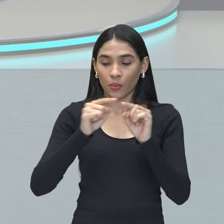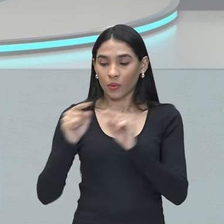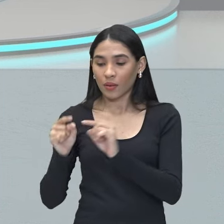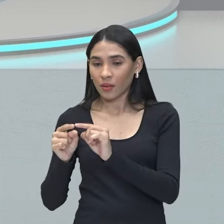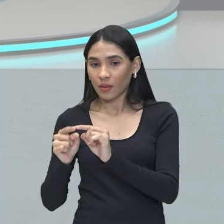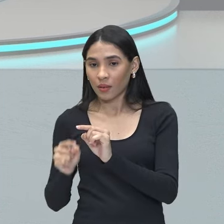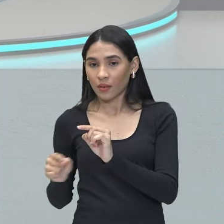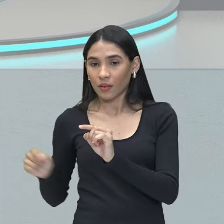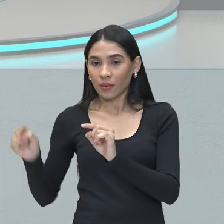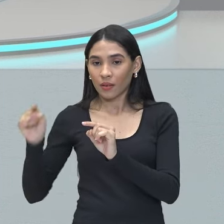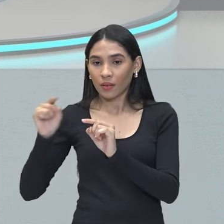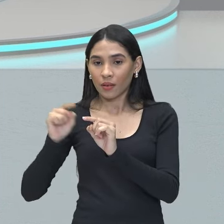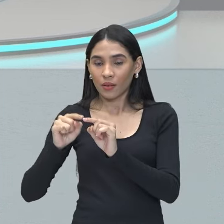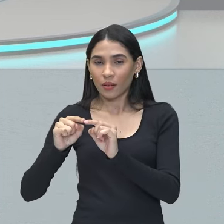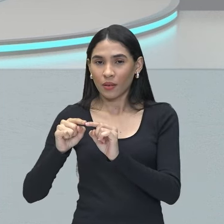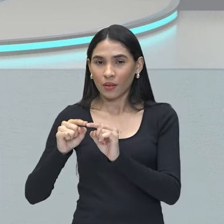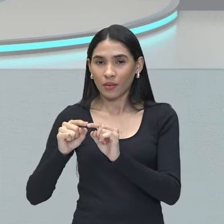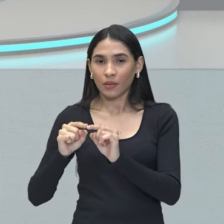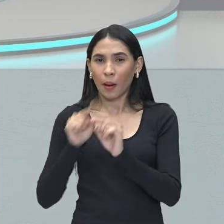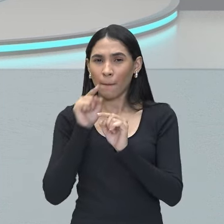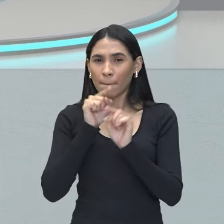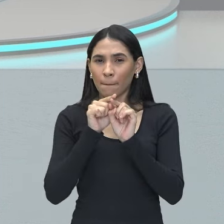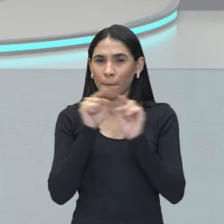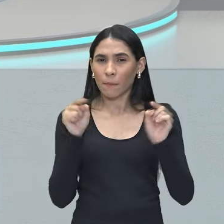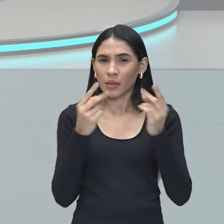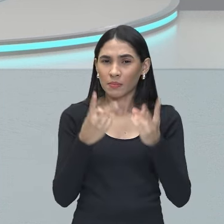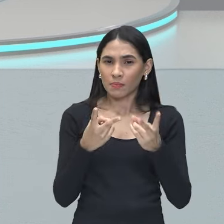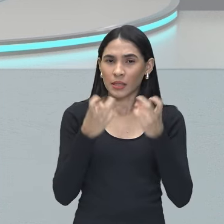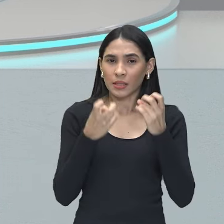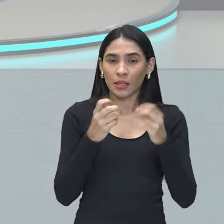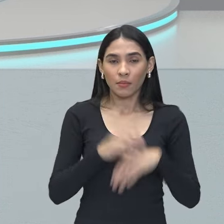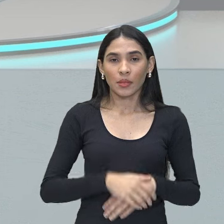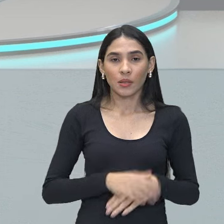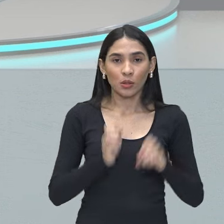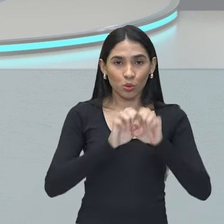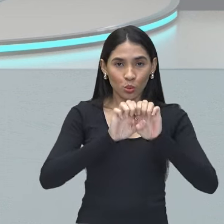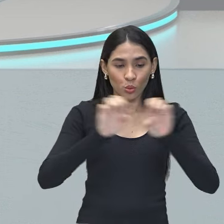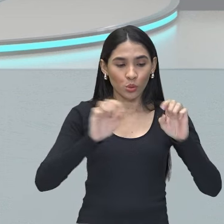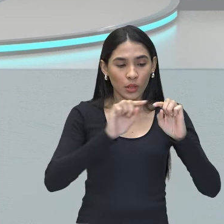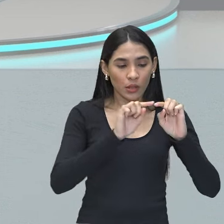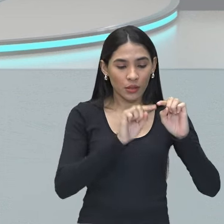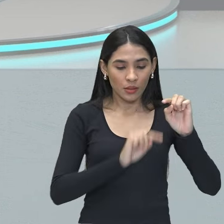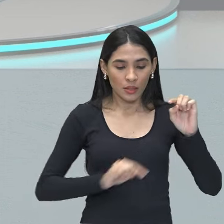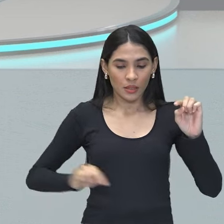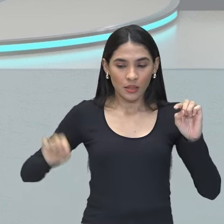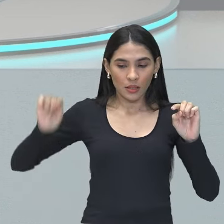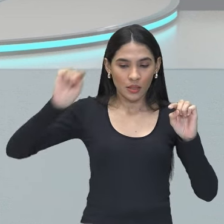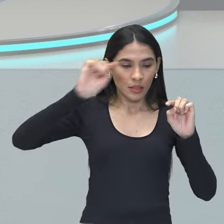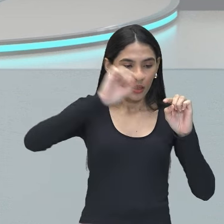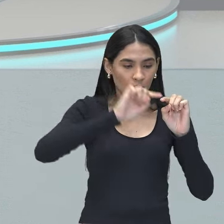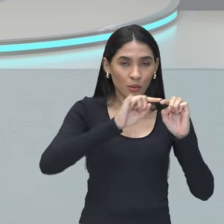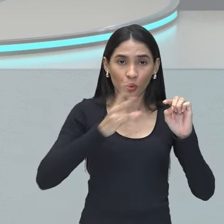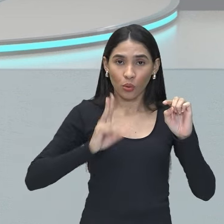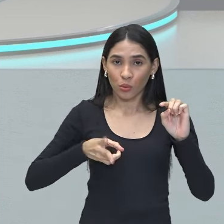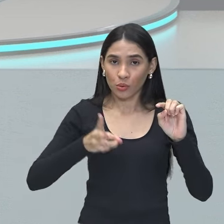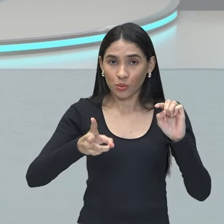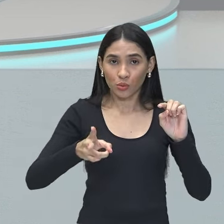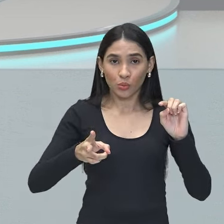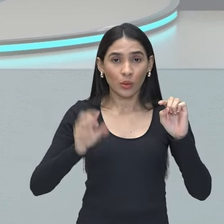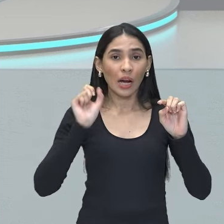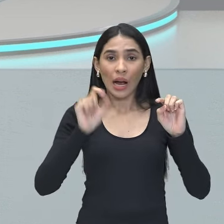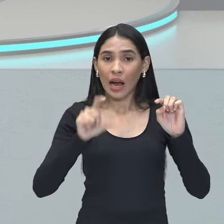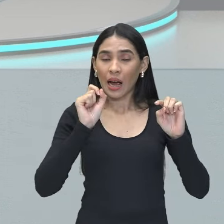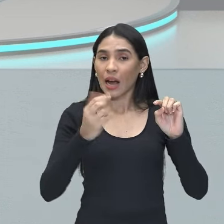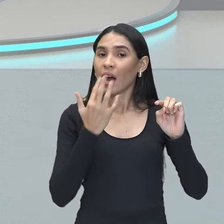Mas notem que a forma de círculo permanece e a cor desse círculo